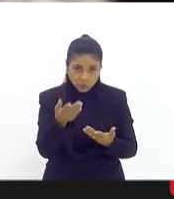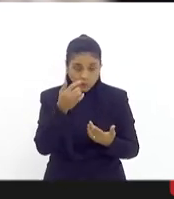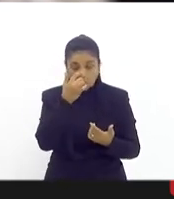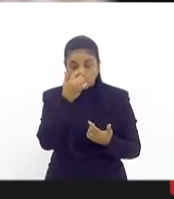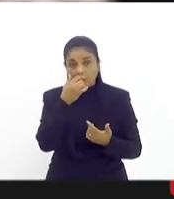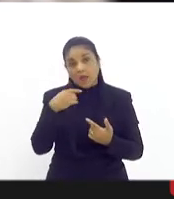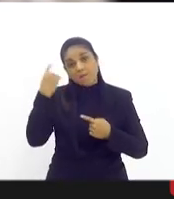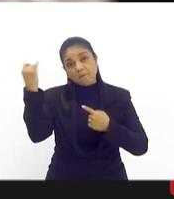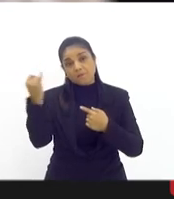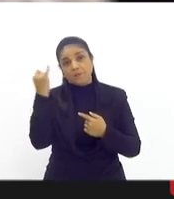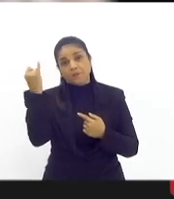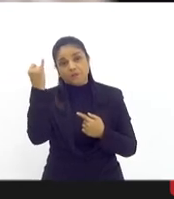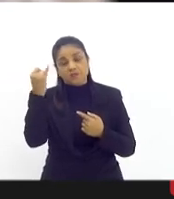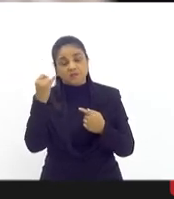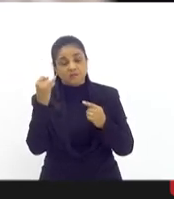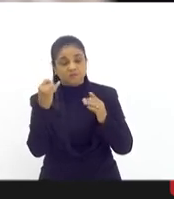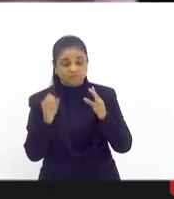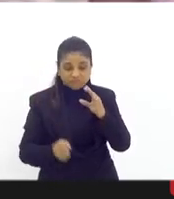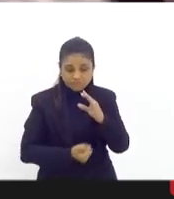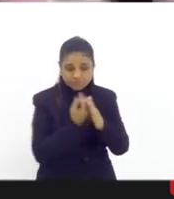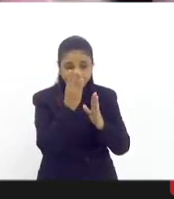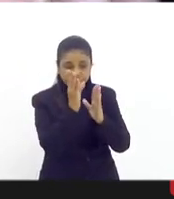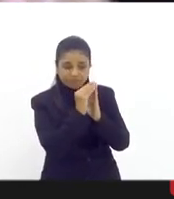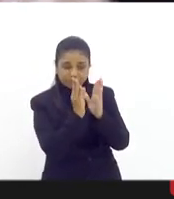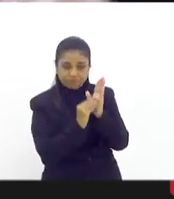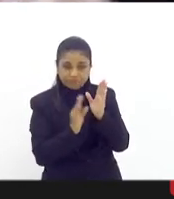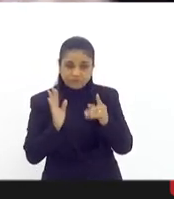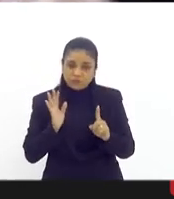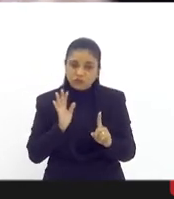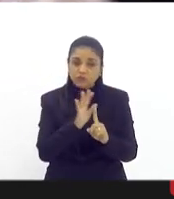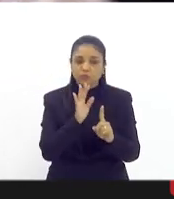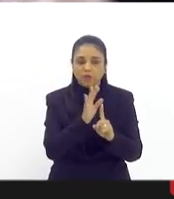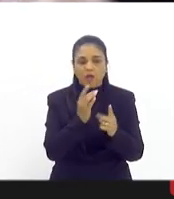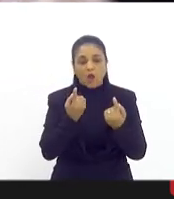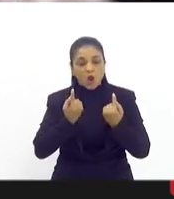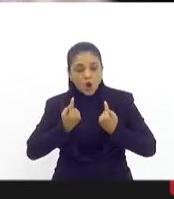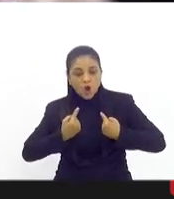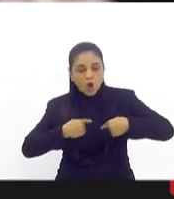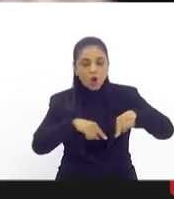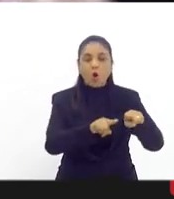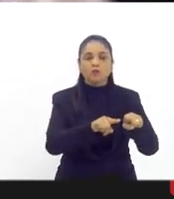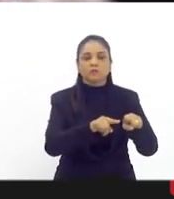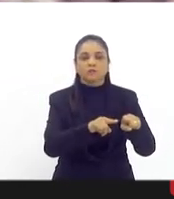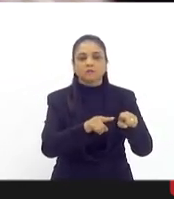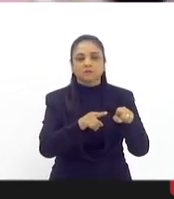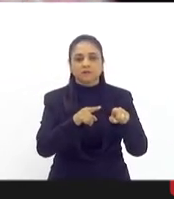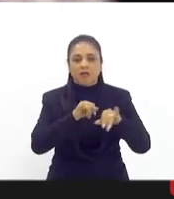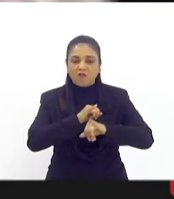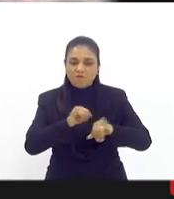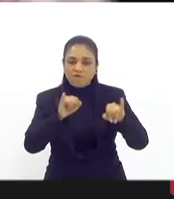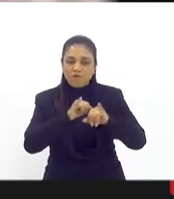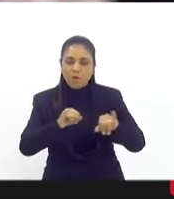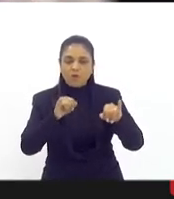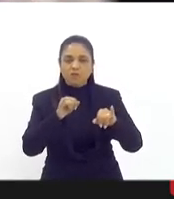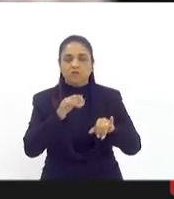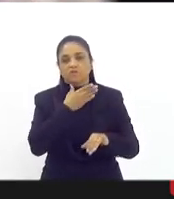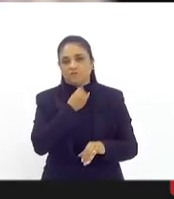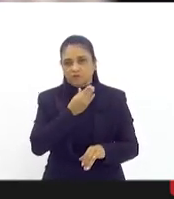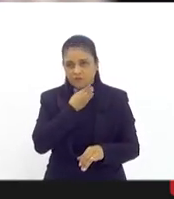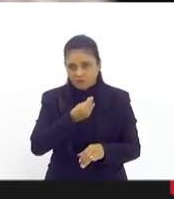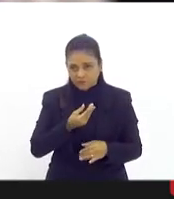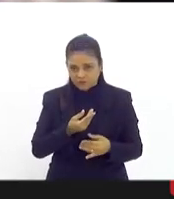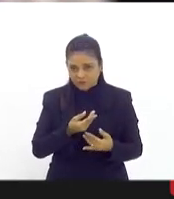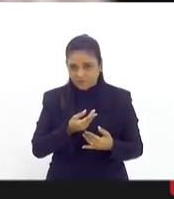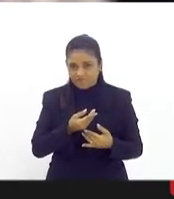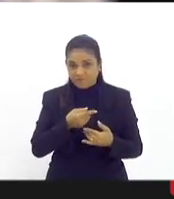quando a gente fala de criação de conteúdo, estimular a contra-desinformação. Se nós criamos dentro da nossa juventude um